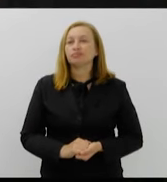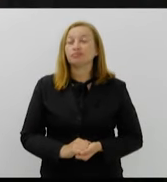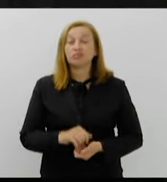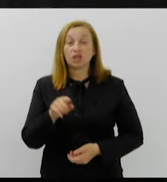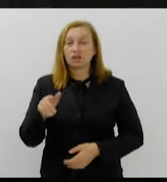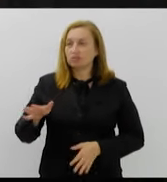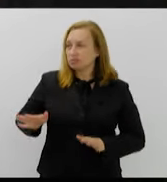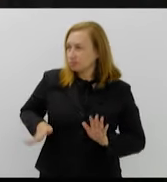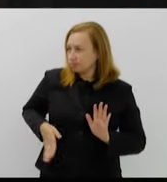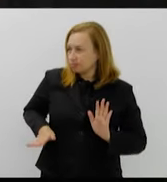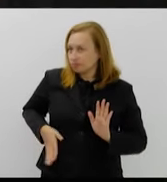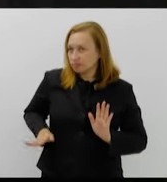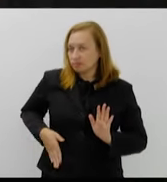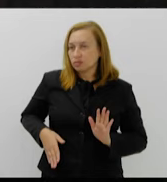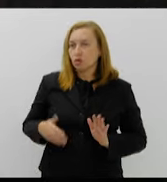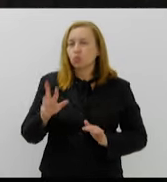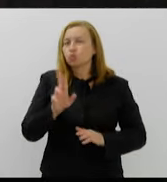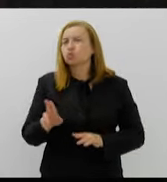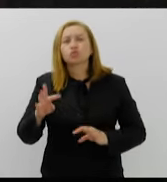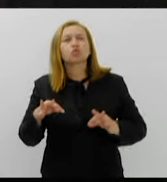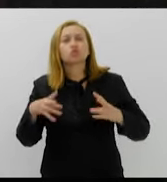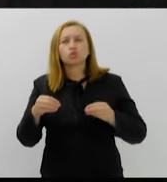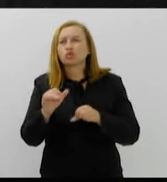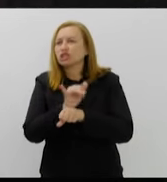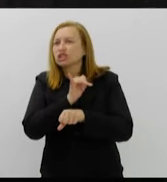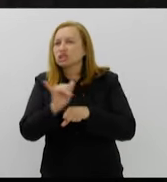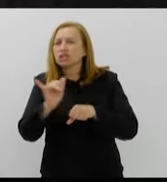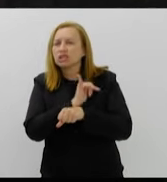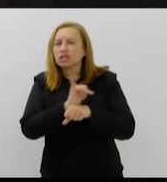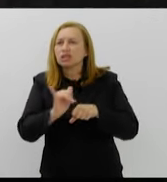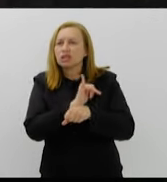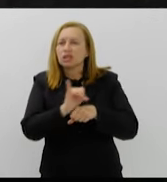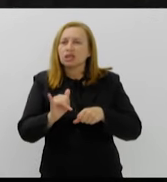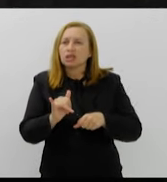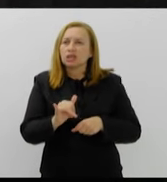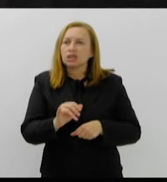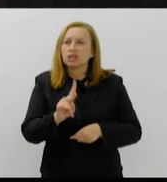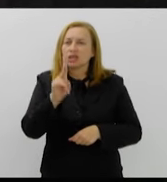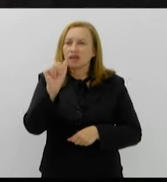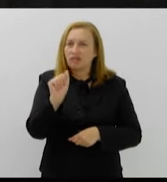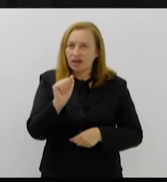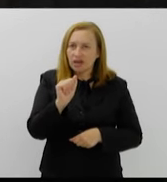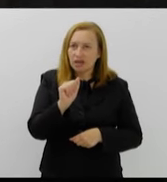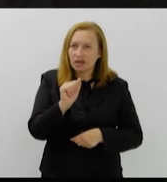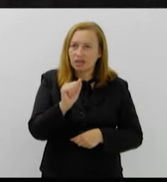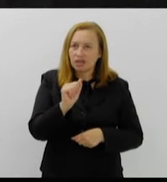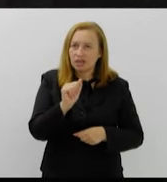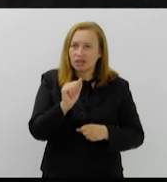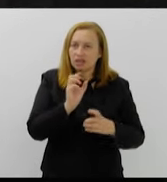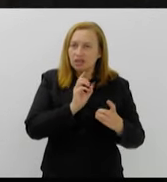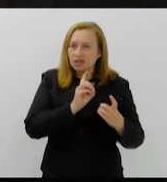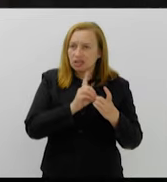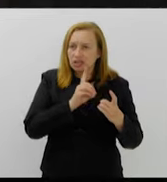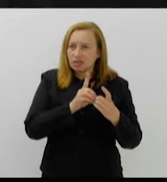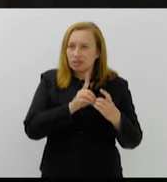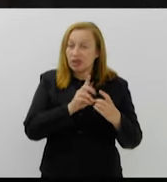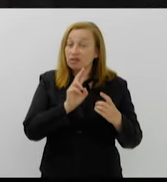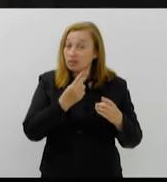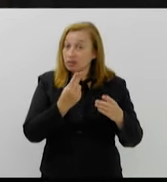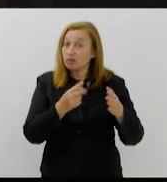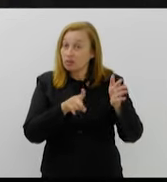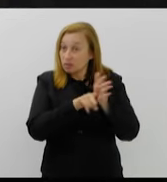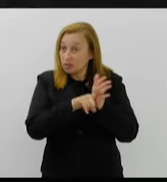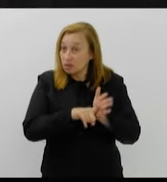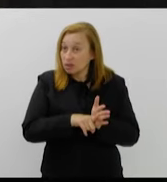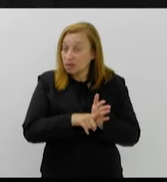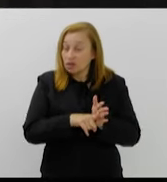bandido usou de todas artimanhas para ocupar as vagas na fila do sis e o que chama